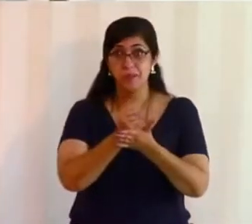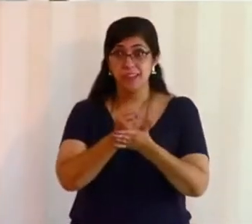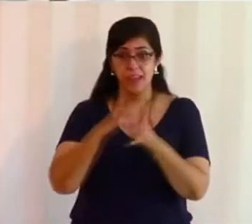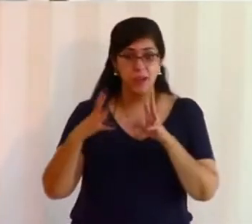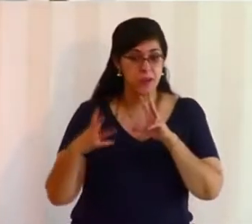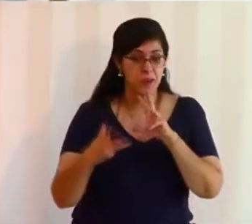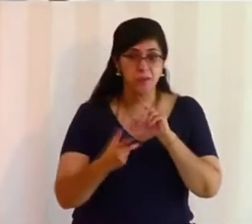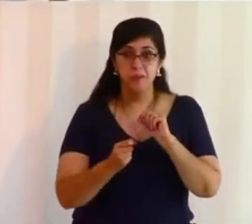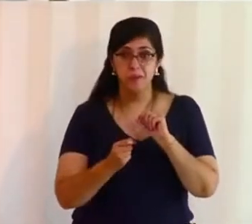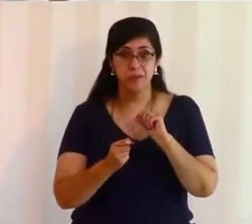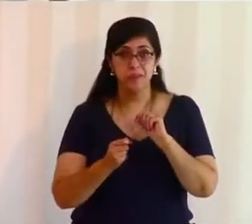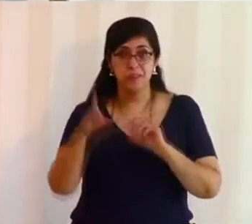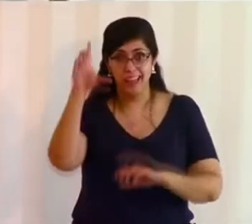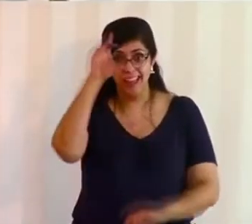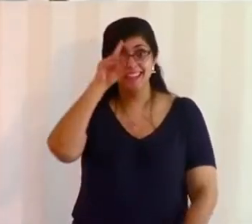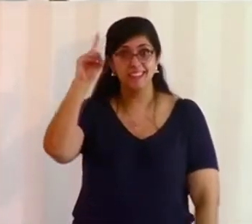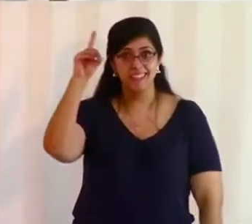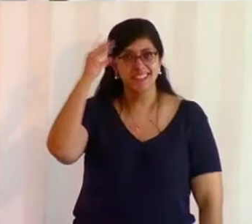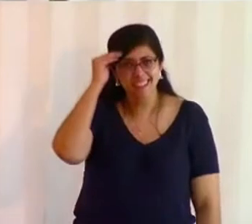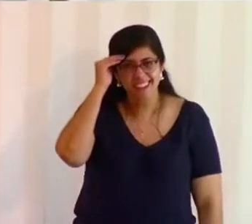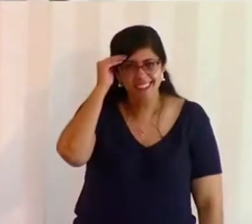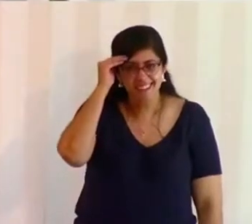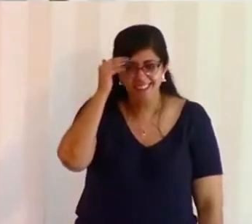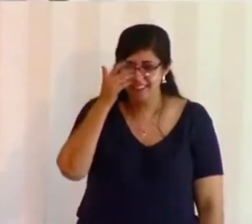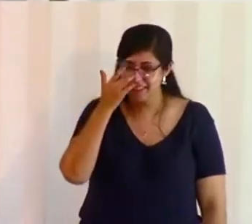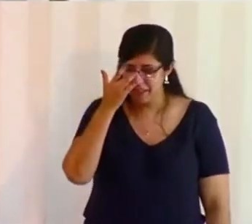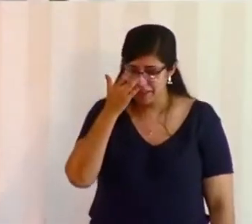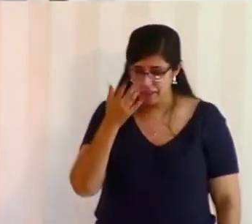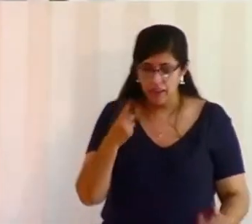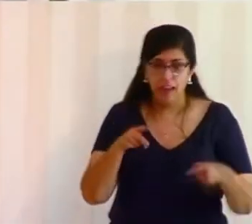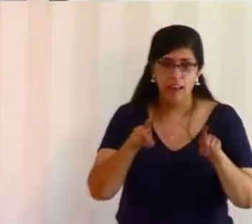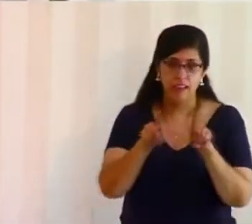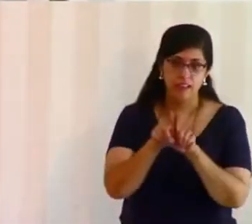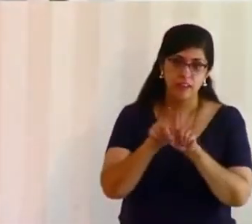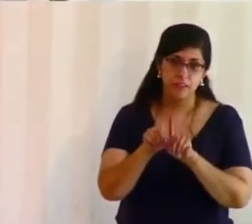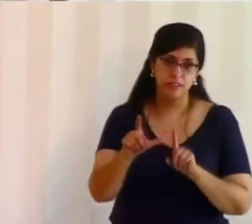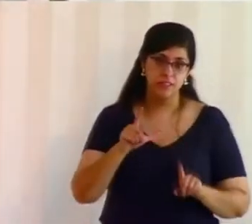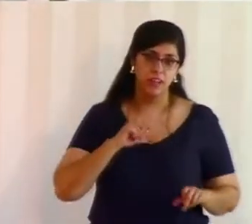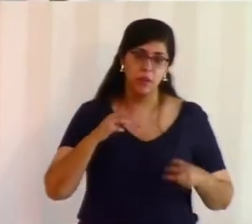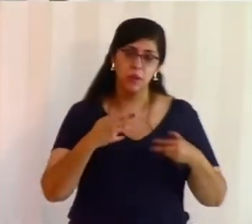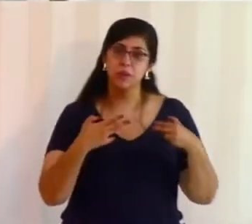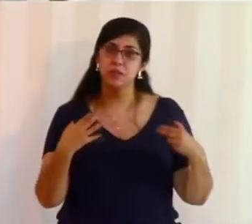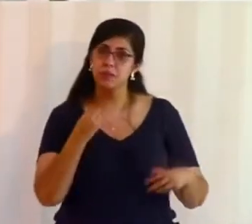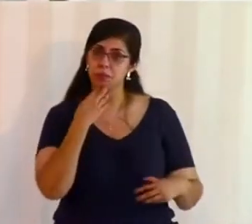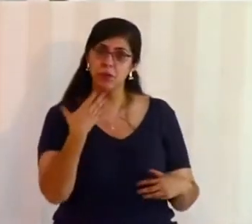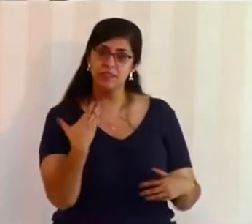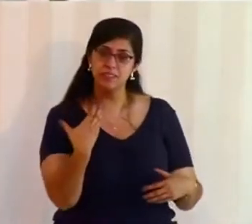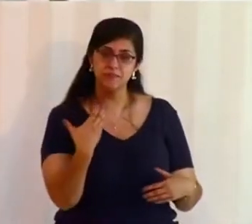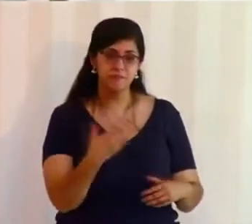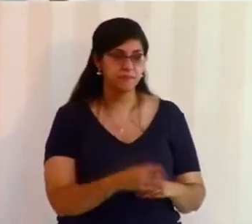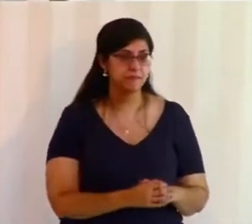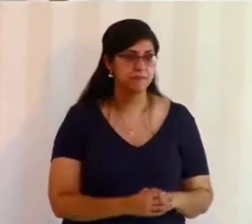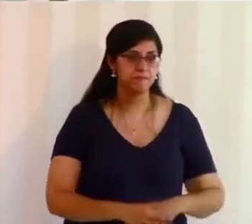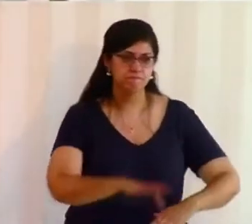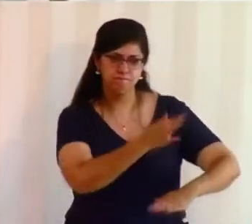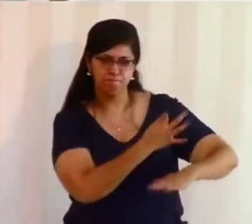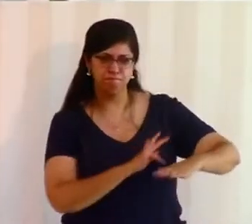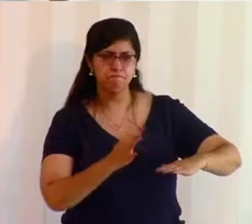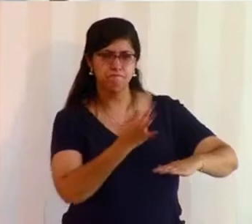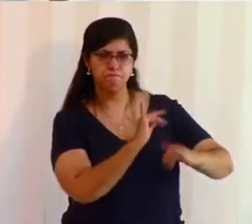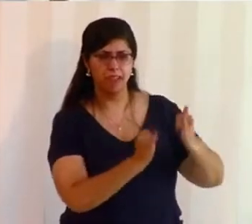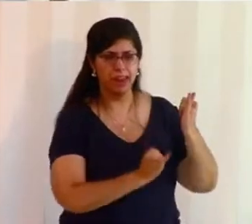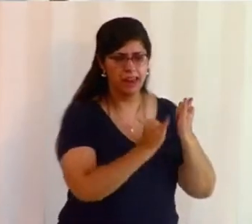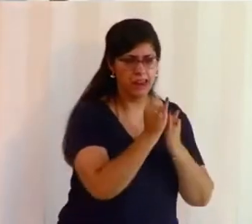E com isso, irmãos, podemos colecionar algumas experiências como essa: açoites,